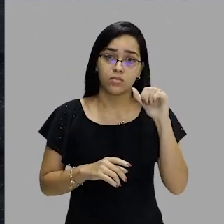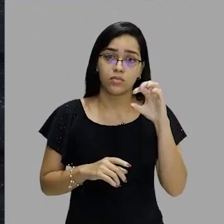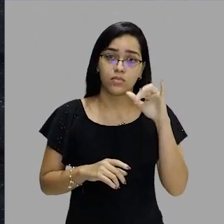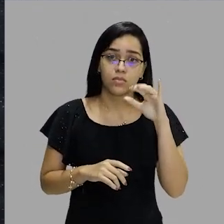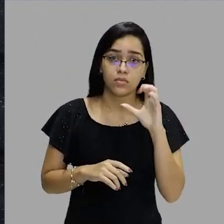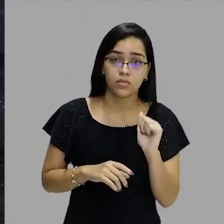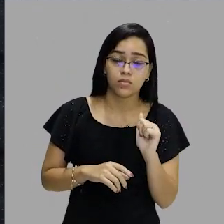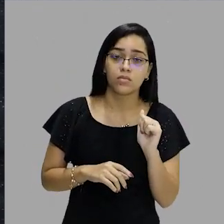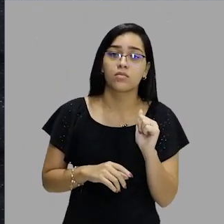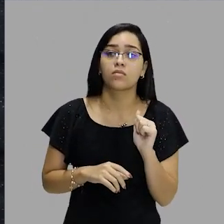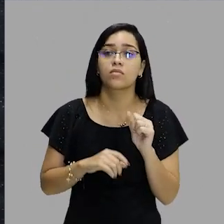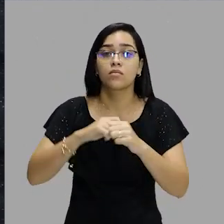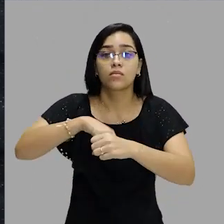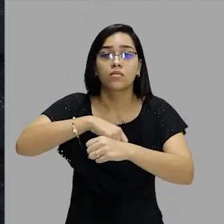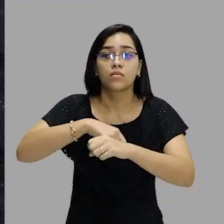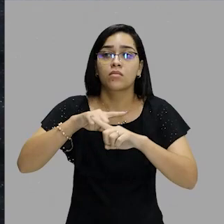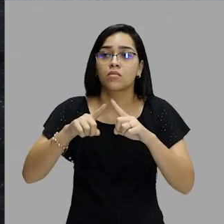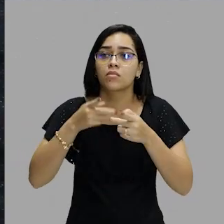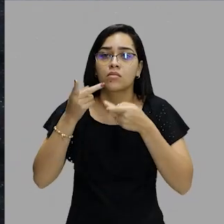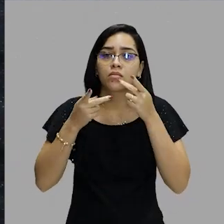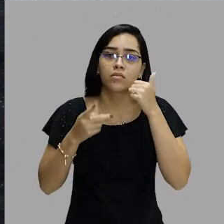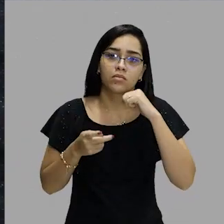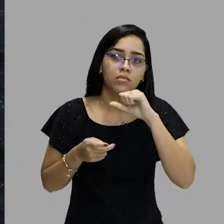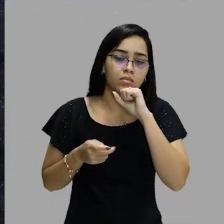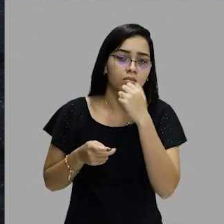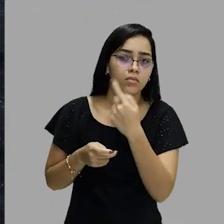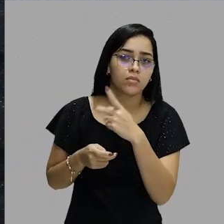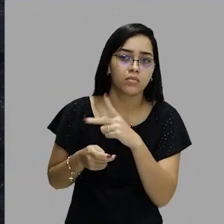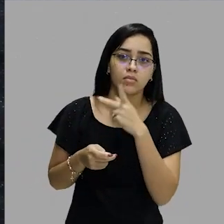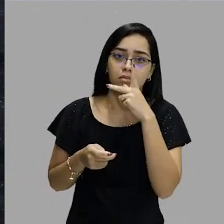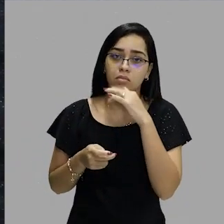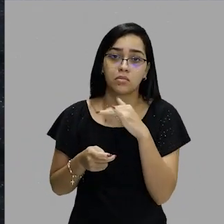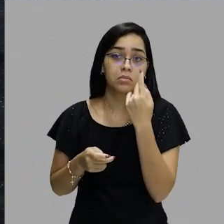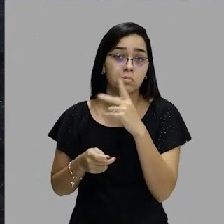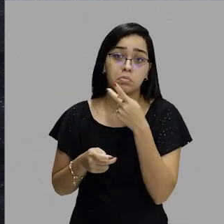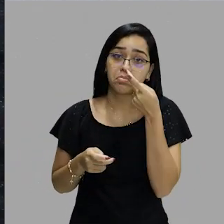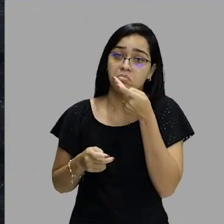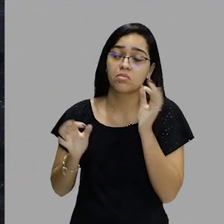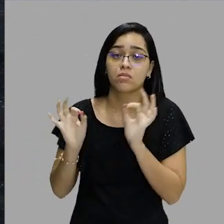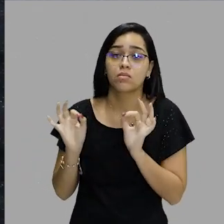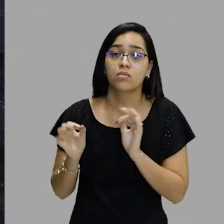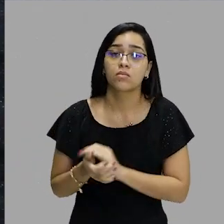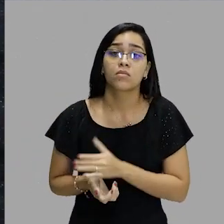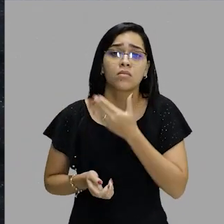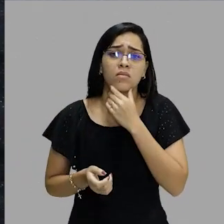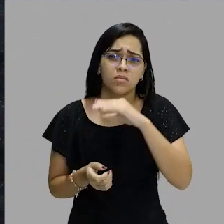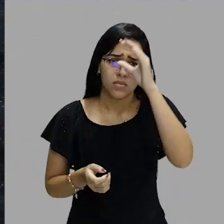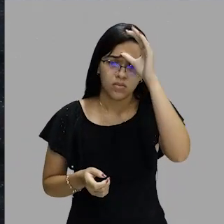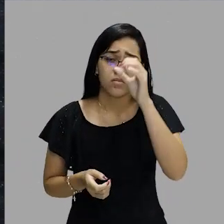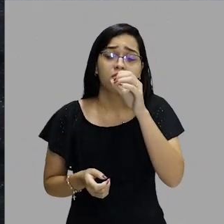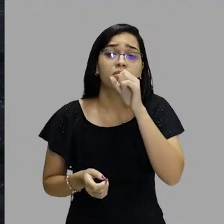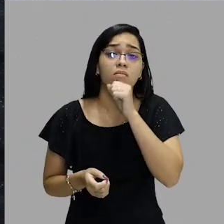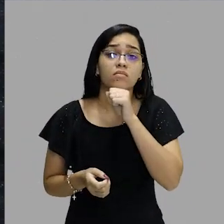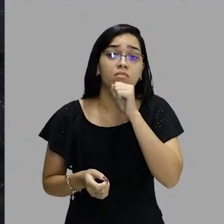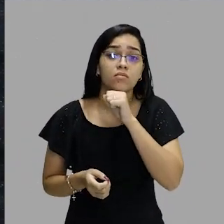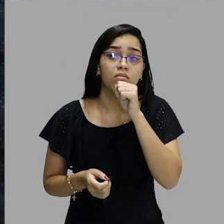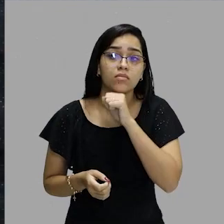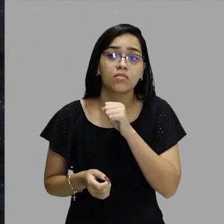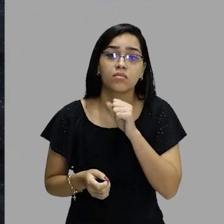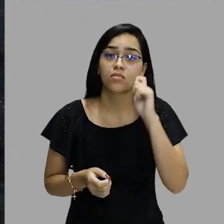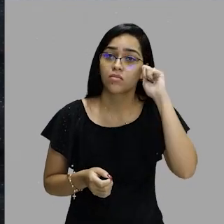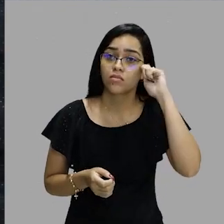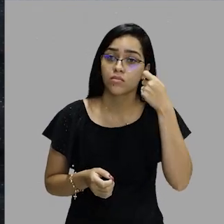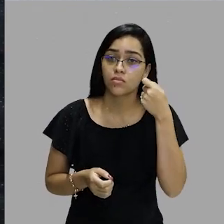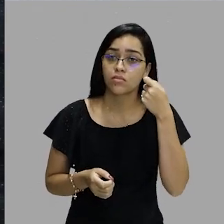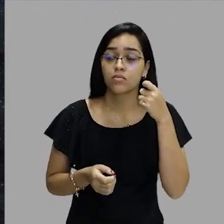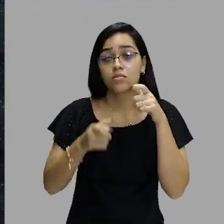da dona Benta. Mas a tia Anastácia não falava da mãe dela, não falava do pai. O tio Barnabé é um velho, né, velho